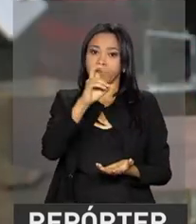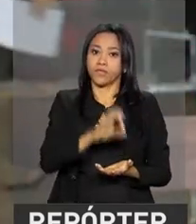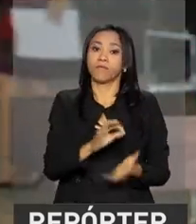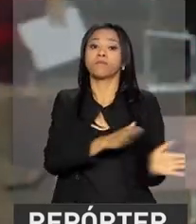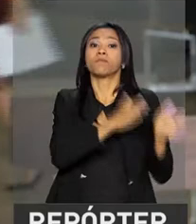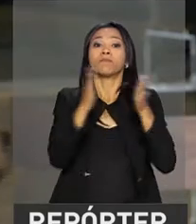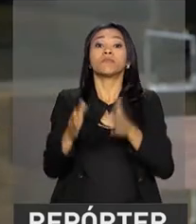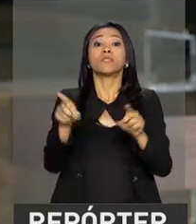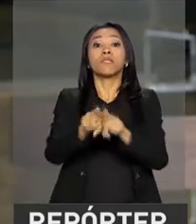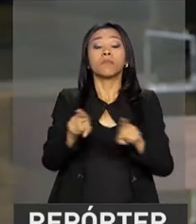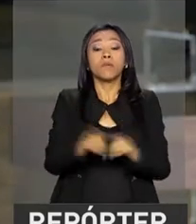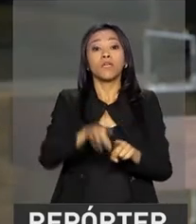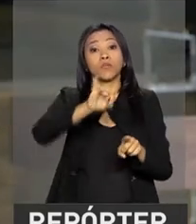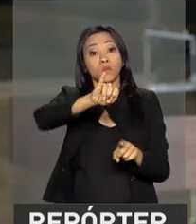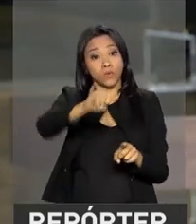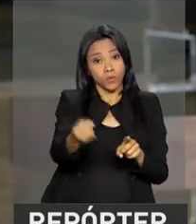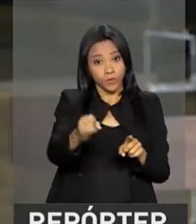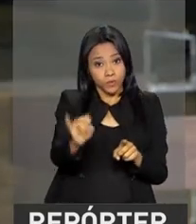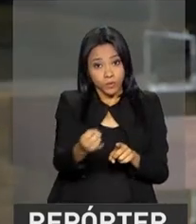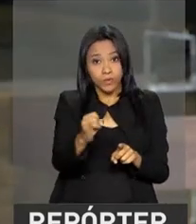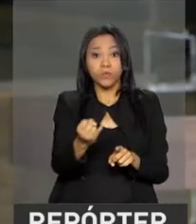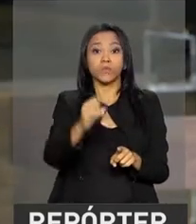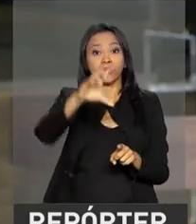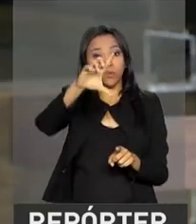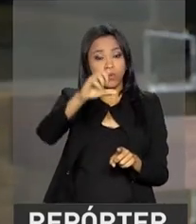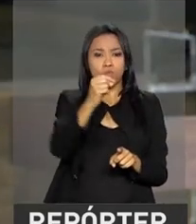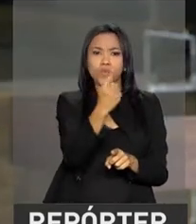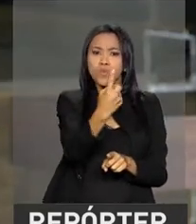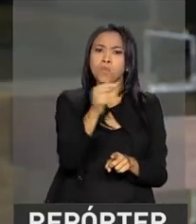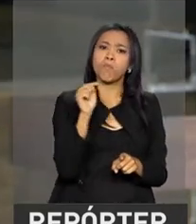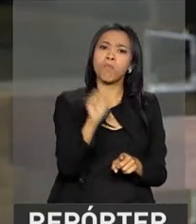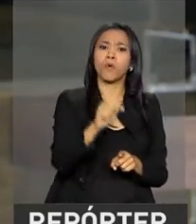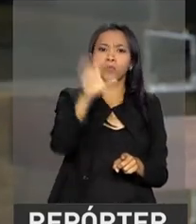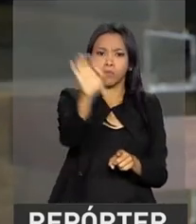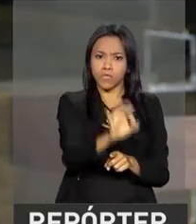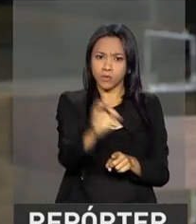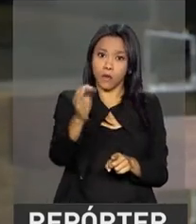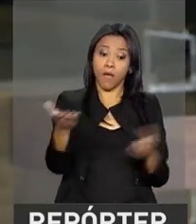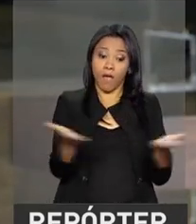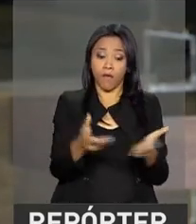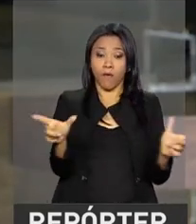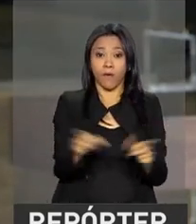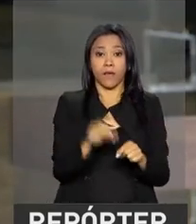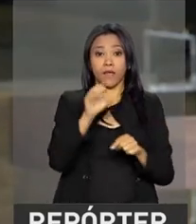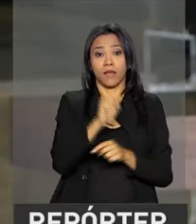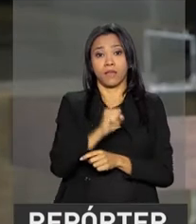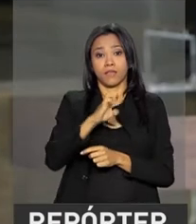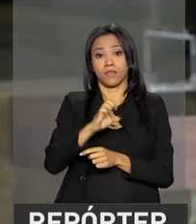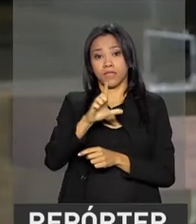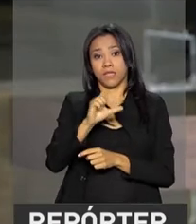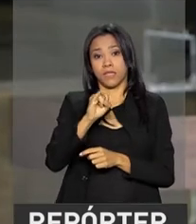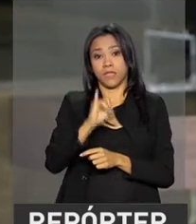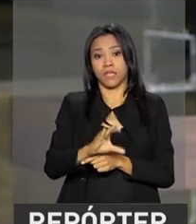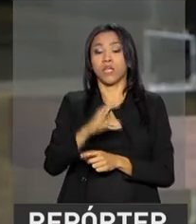vez a taxa básica de juros da economia em 1 ponto percentual. Agora a taxa Selic chegou ao patamar de